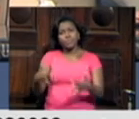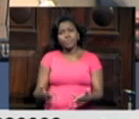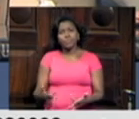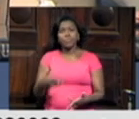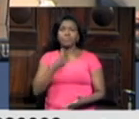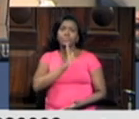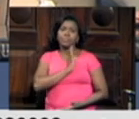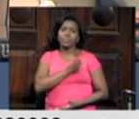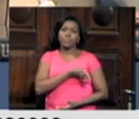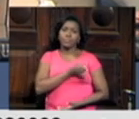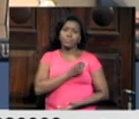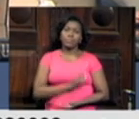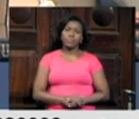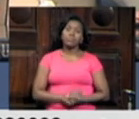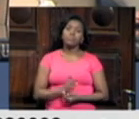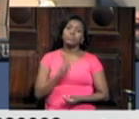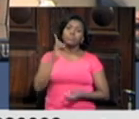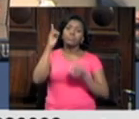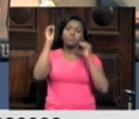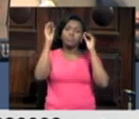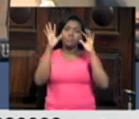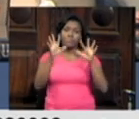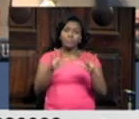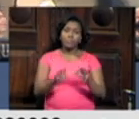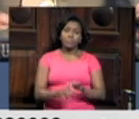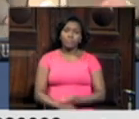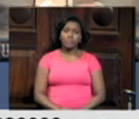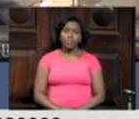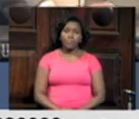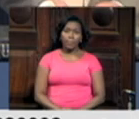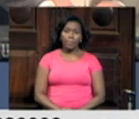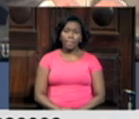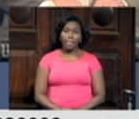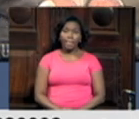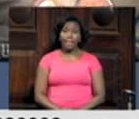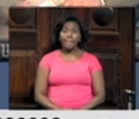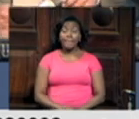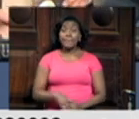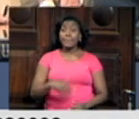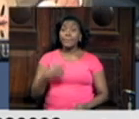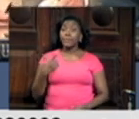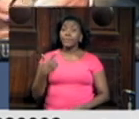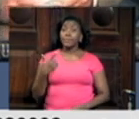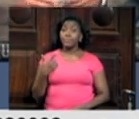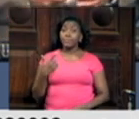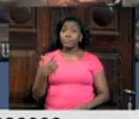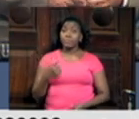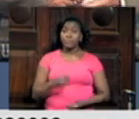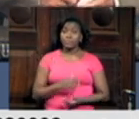seu coração. Que Deus te abençoe. Obrigado, meu amor. Não Obrigado, havendo mais meu oradores, amor.